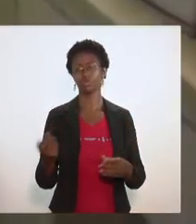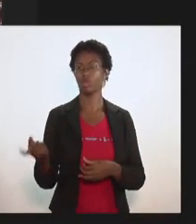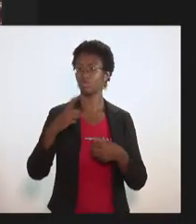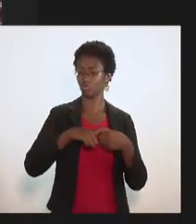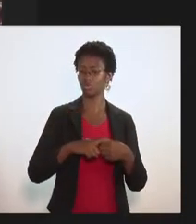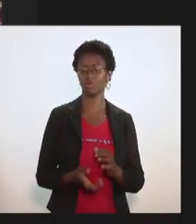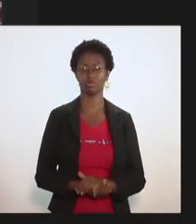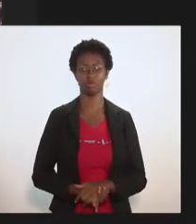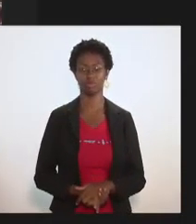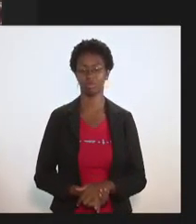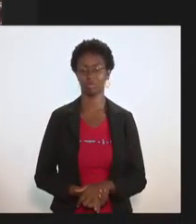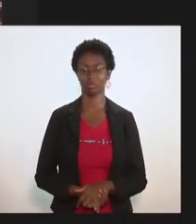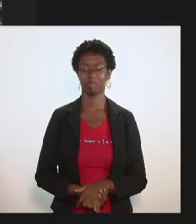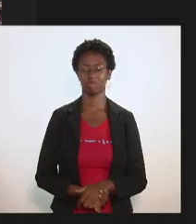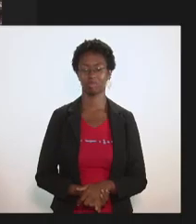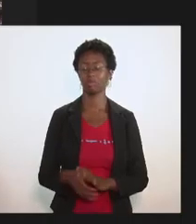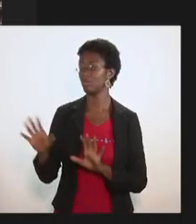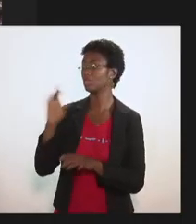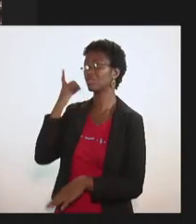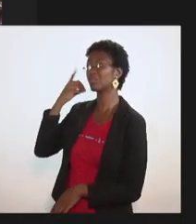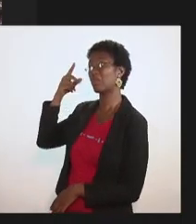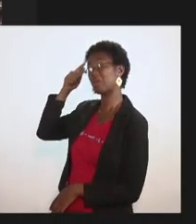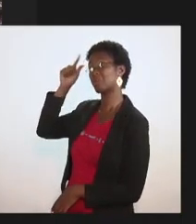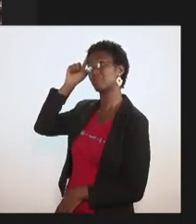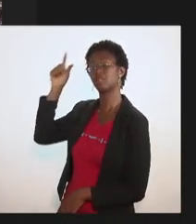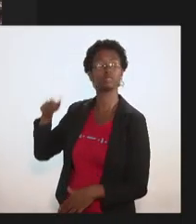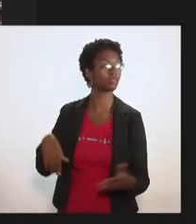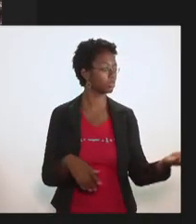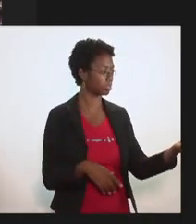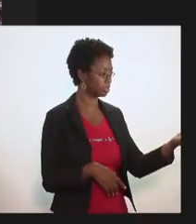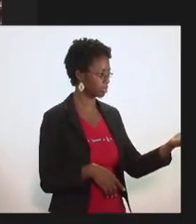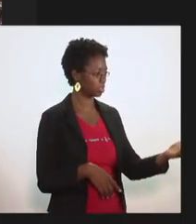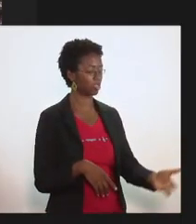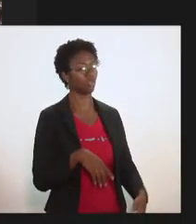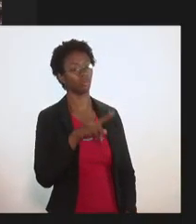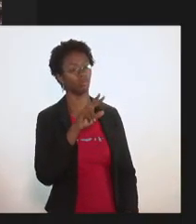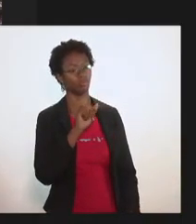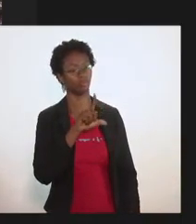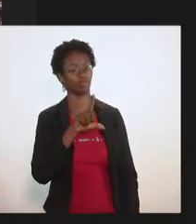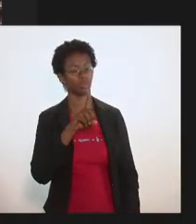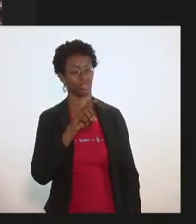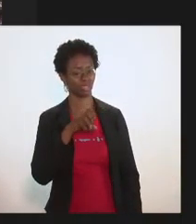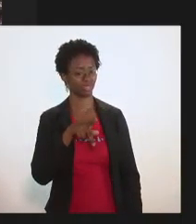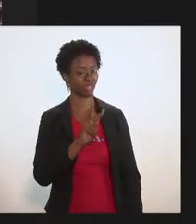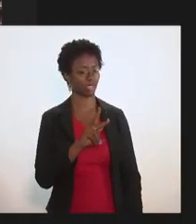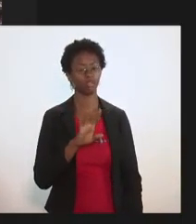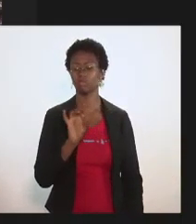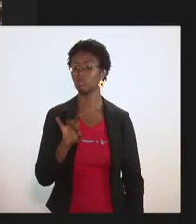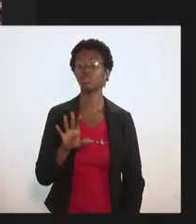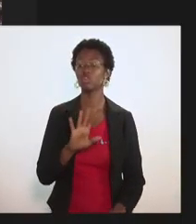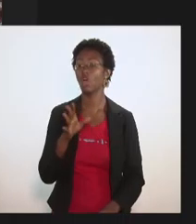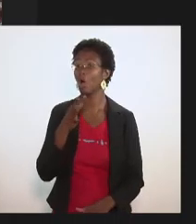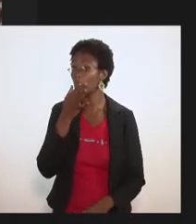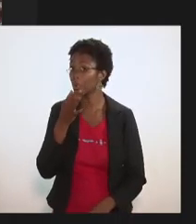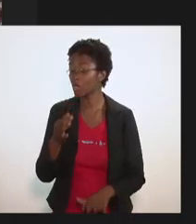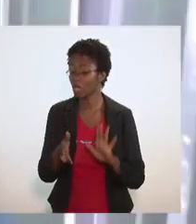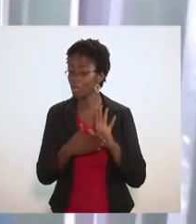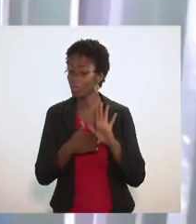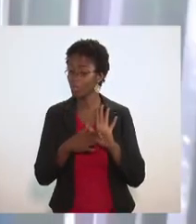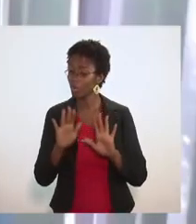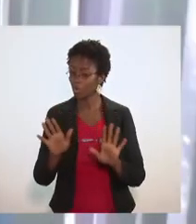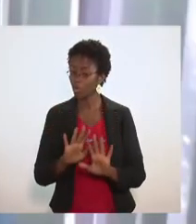de ordem se dá é só para organizar quem votou, porque naquele momento eu acompanhei com todos... E depois